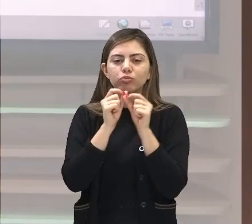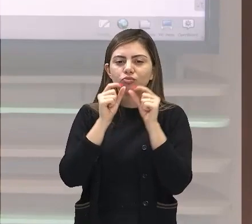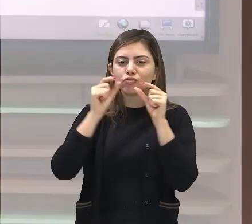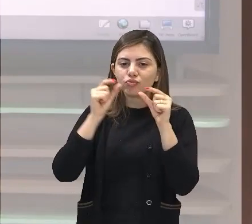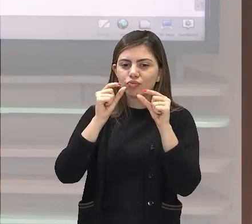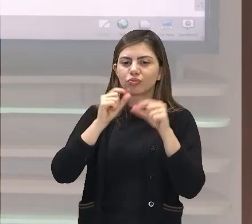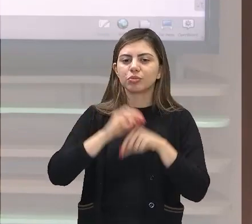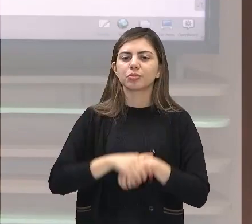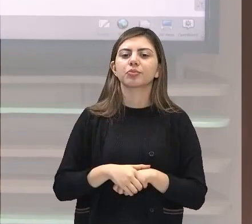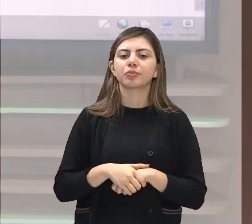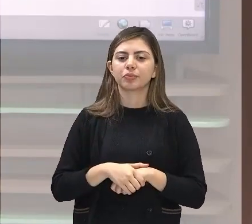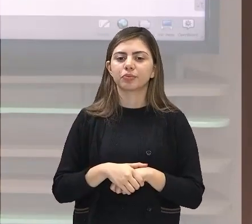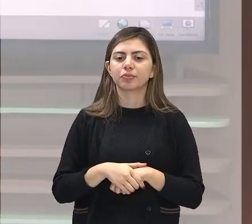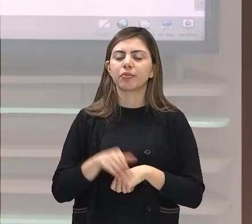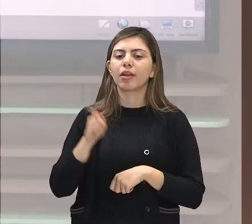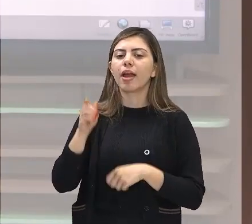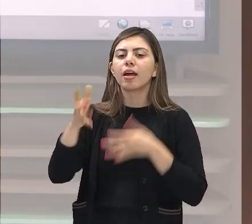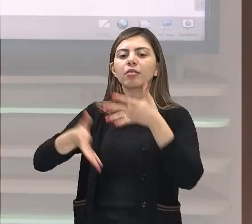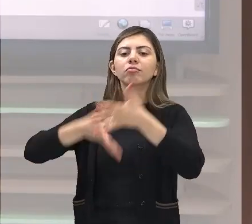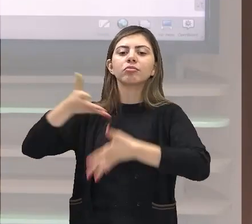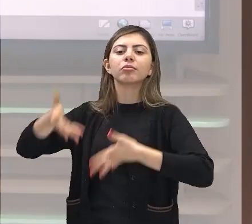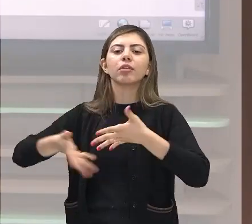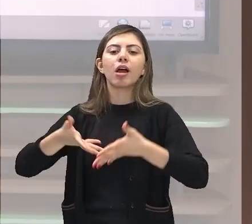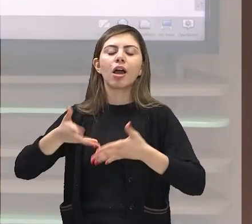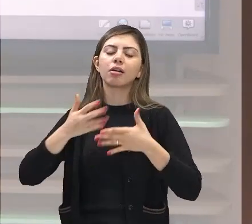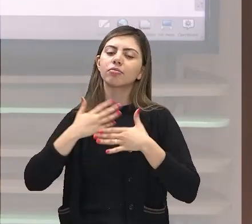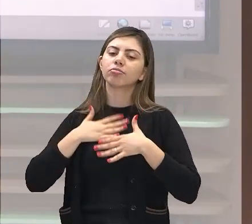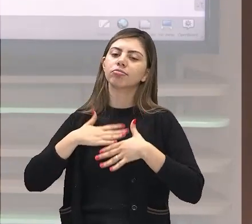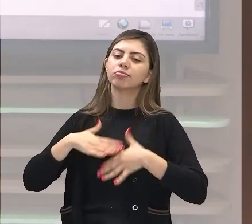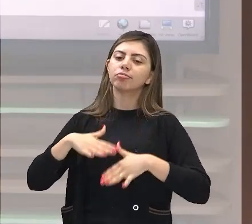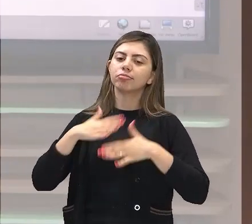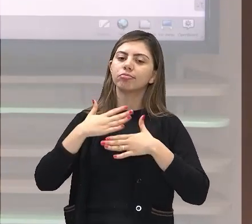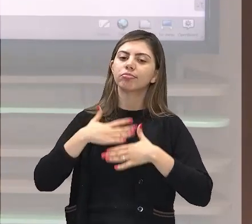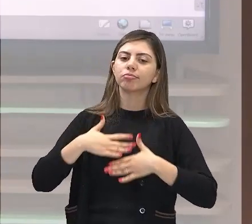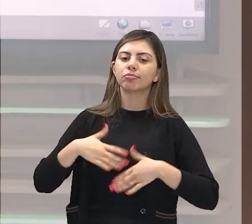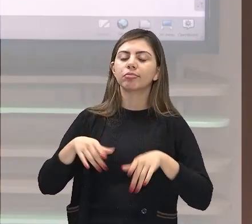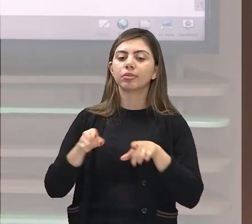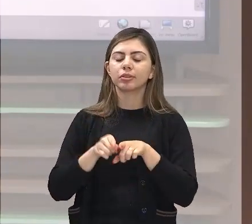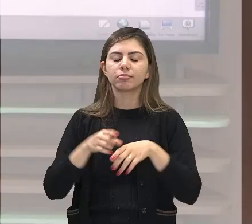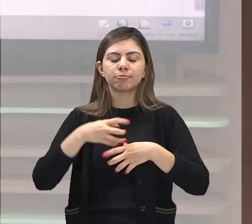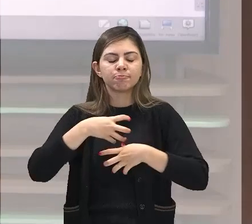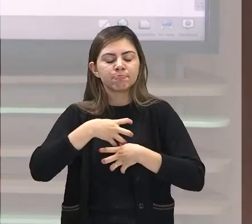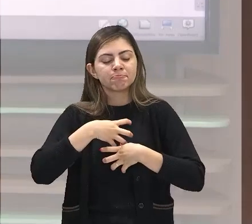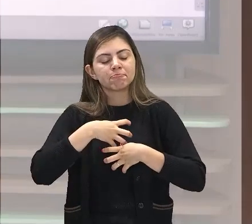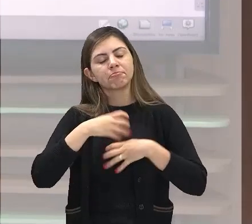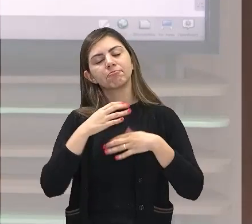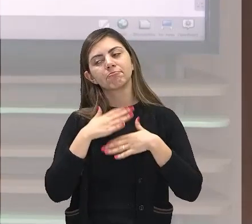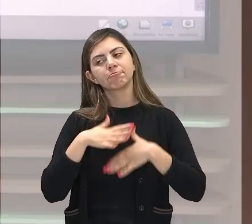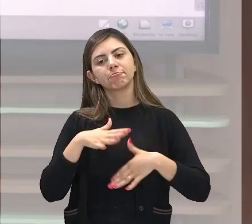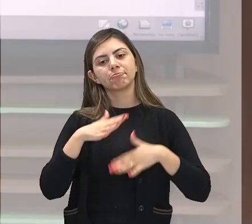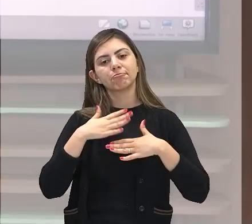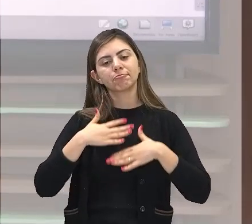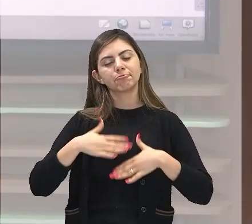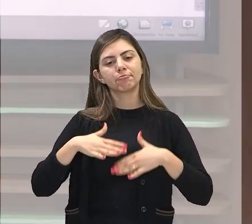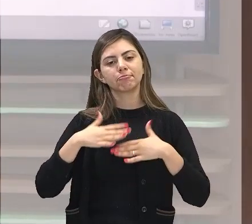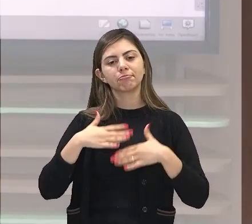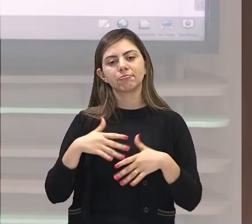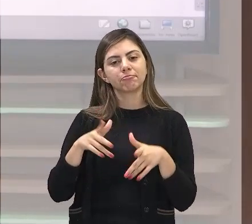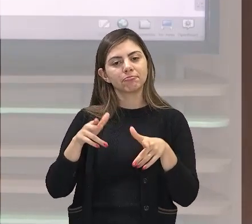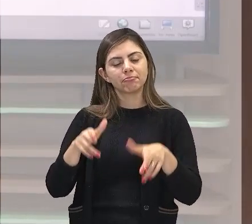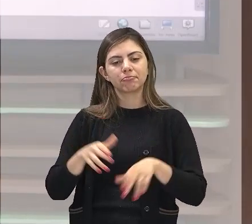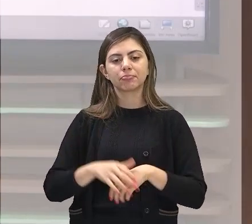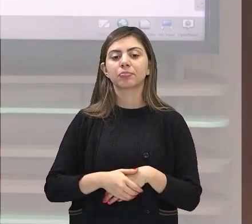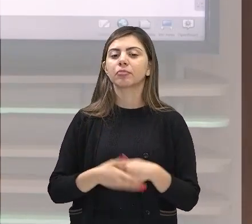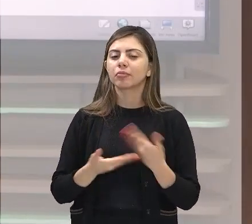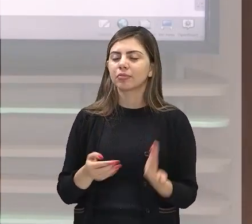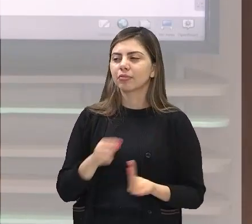carnudos. Sua fala calma, assim como seu estado de espírito. Muito calma, Maria. Então,